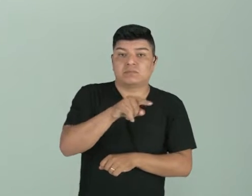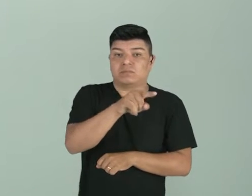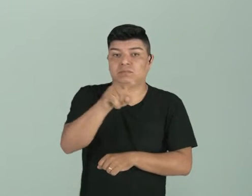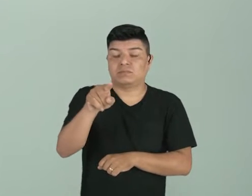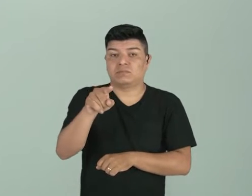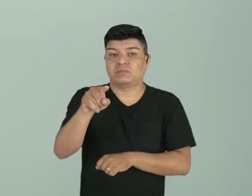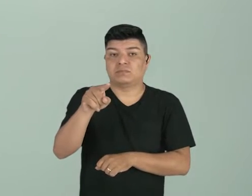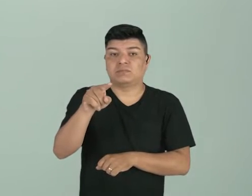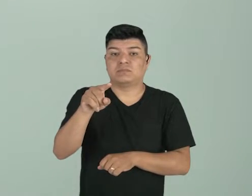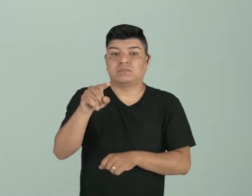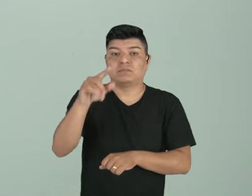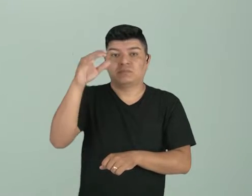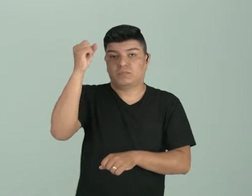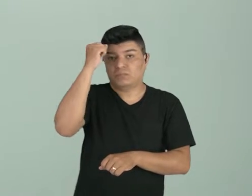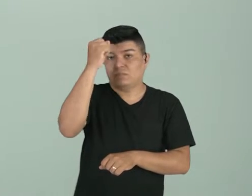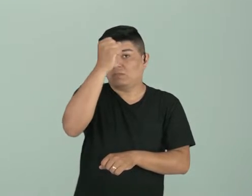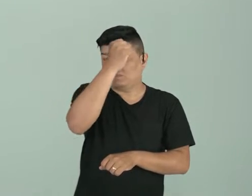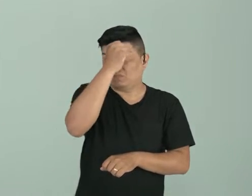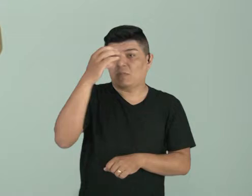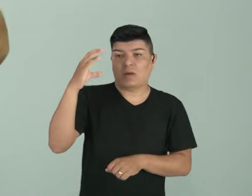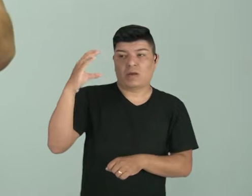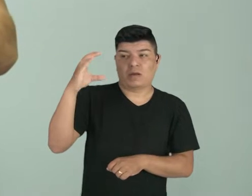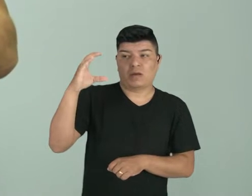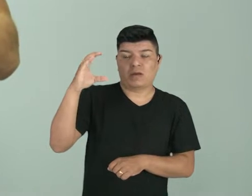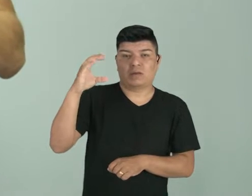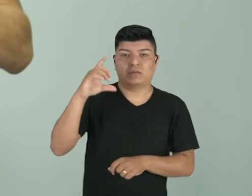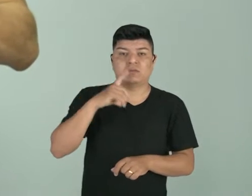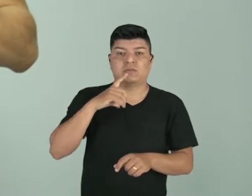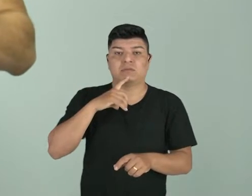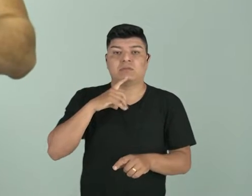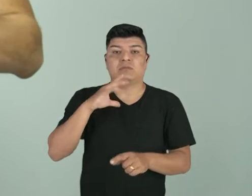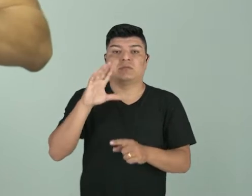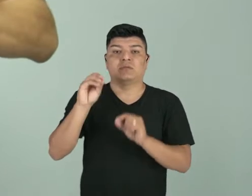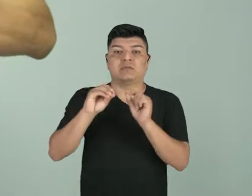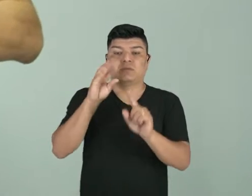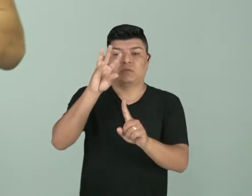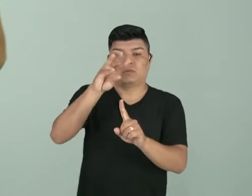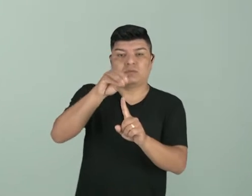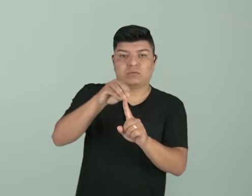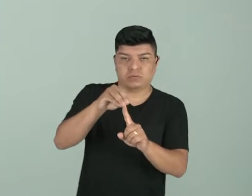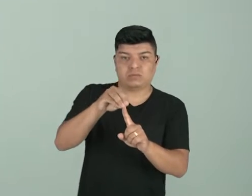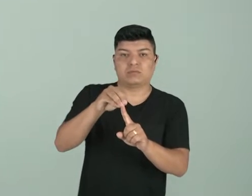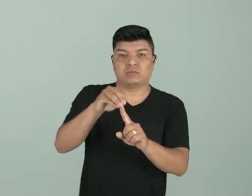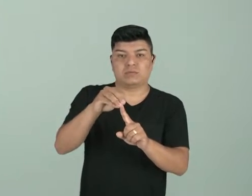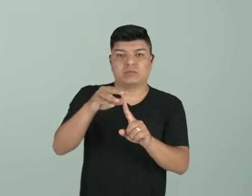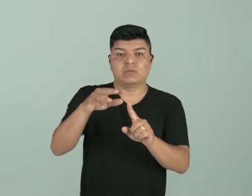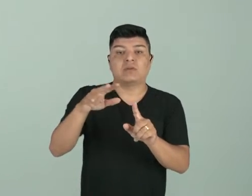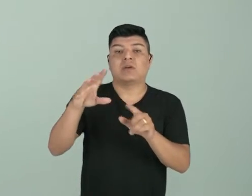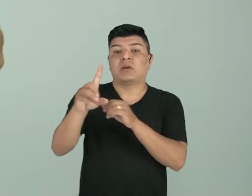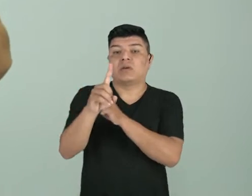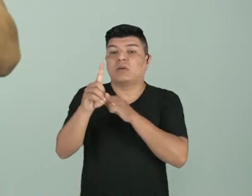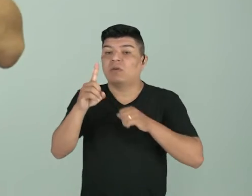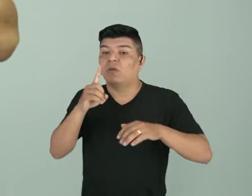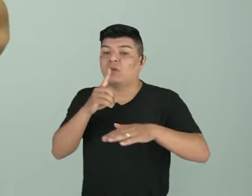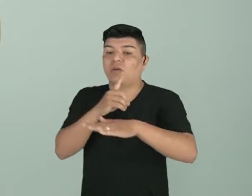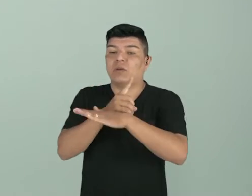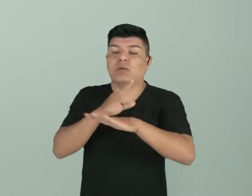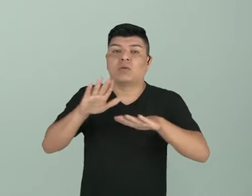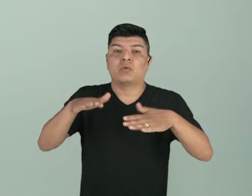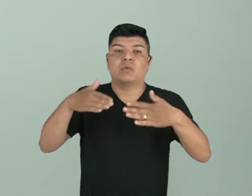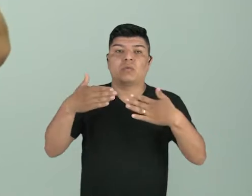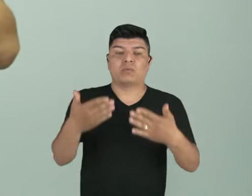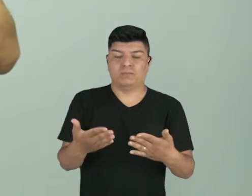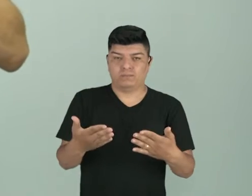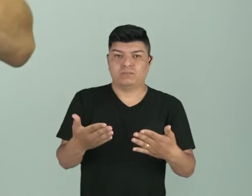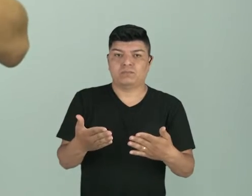a sociologia ela é uma ciência que tem como objeto de estudo a sociedade, quais os